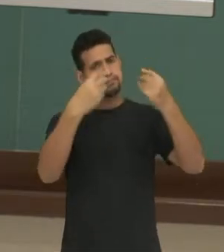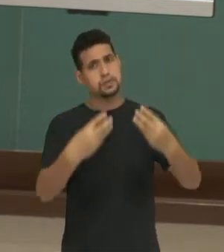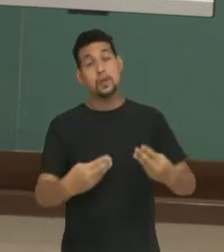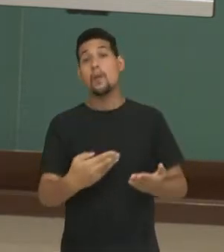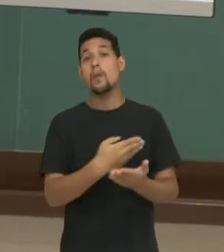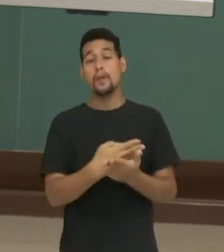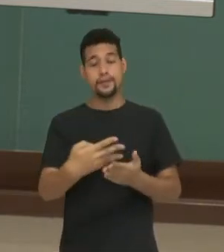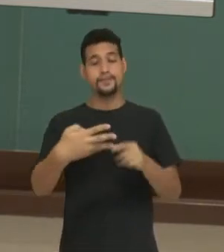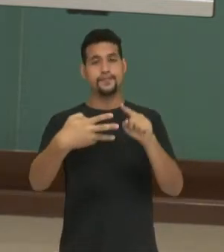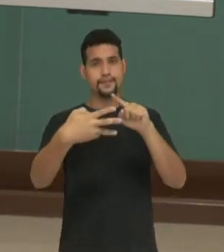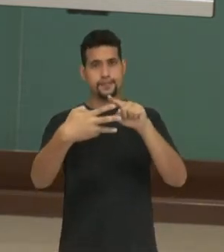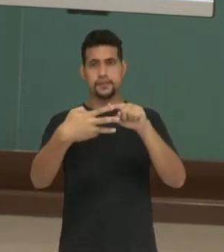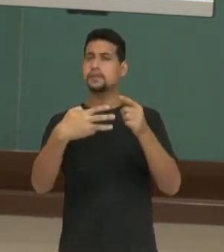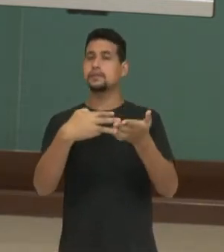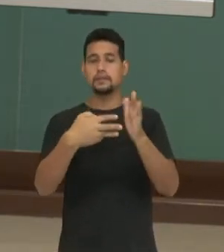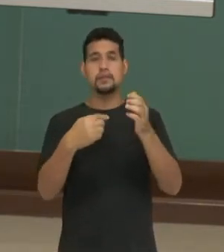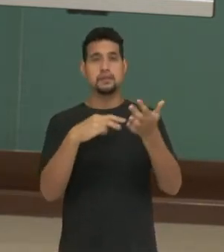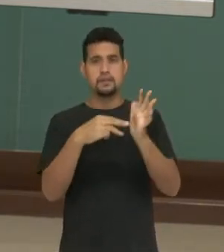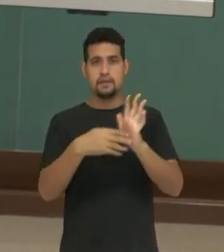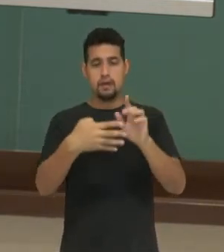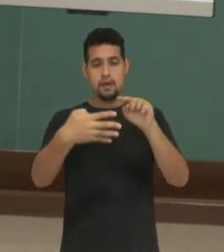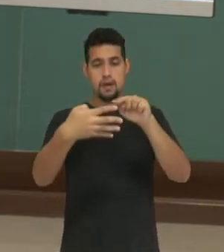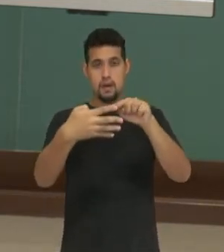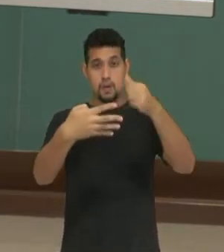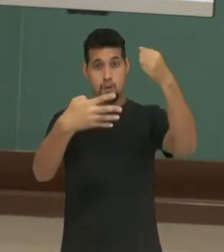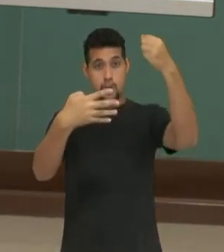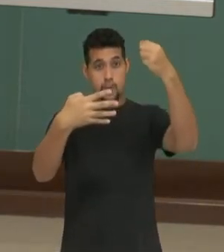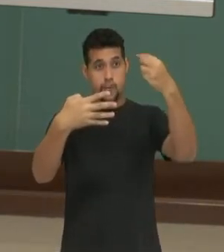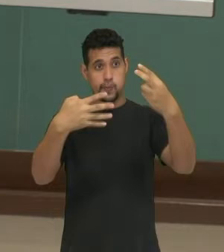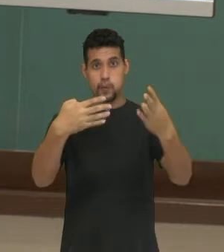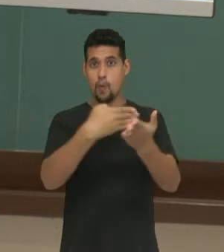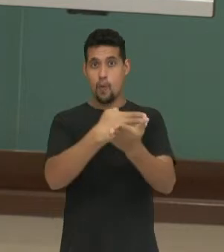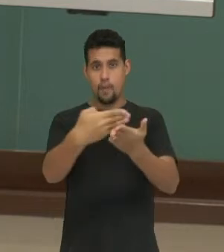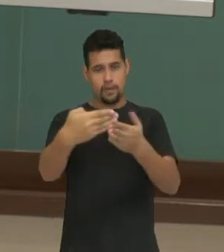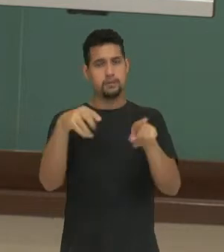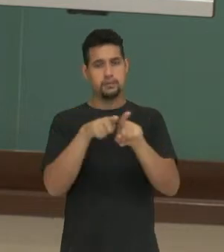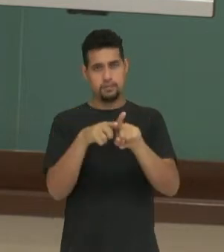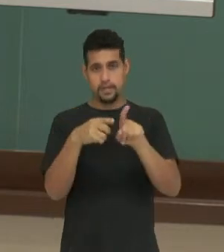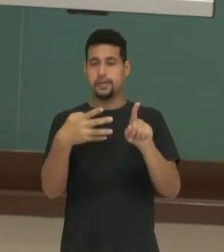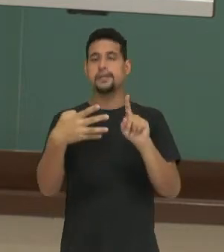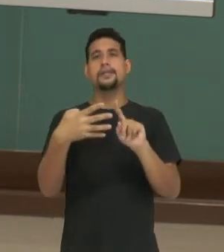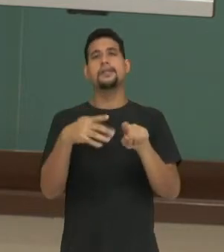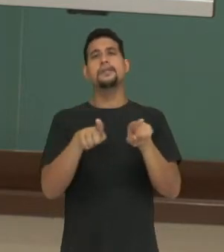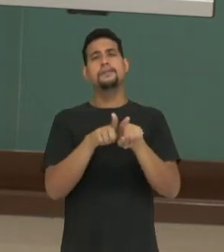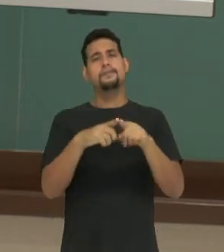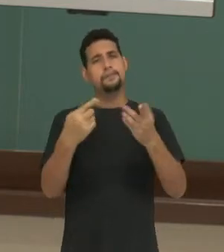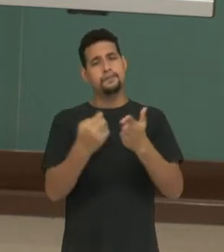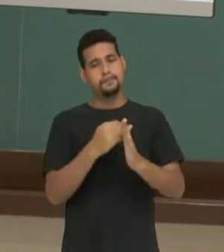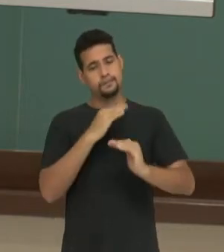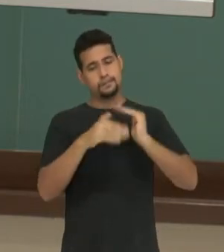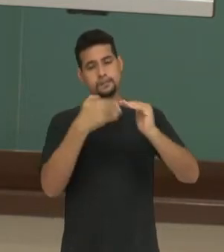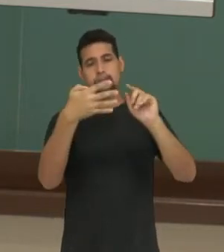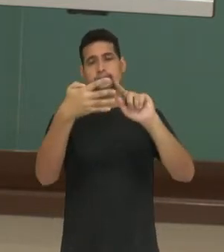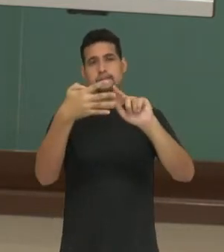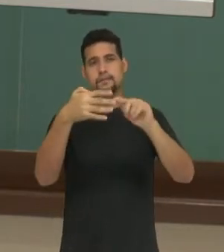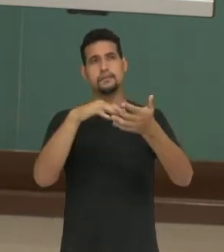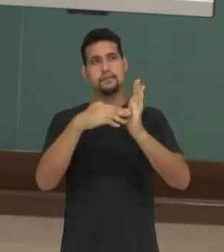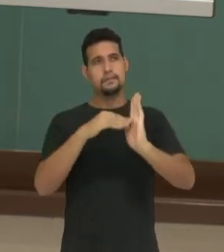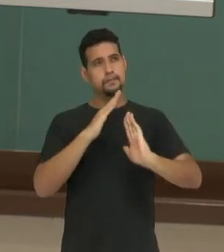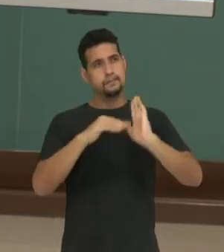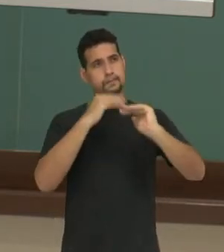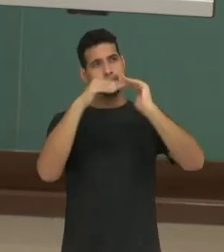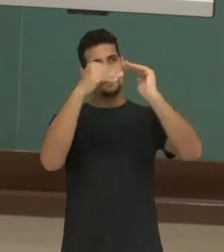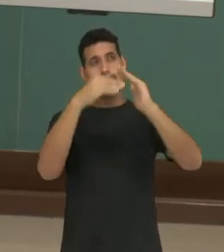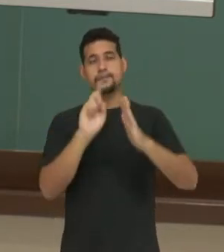introdução geralmente a gente faz uma breve exposição do assunto que será tratado ao longo do texto, né? O desenvolvimento, é no desenvolvimento